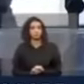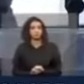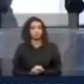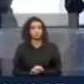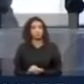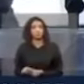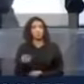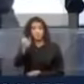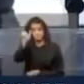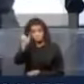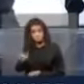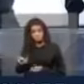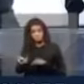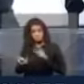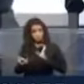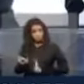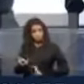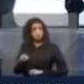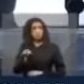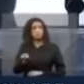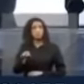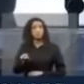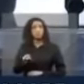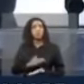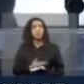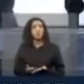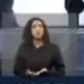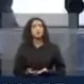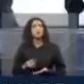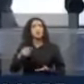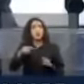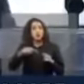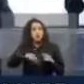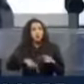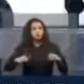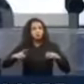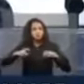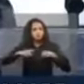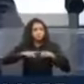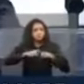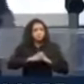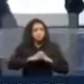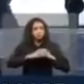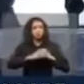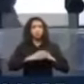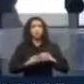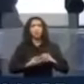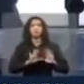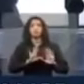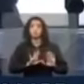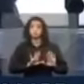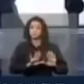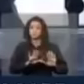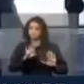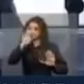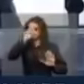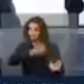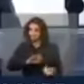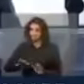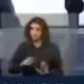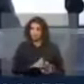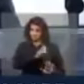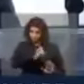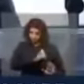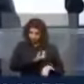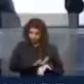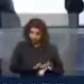civil da pessoa começa do nascimento com vida, mas a lei põe a salvo, desde